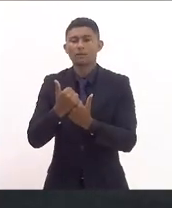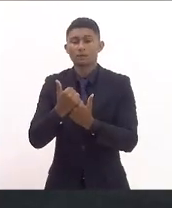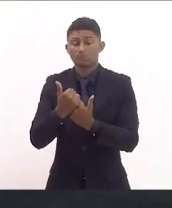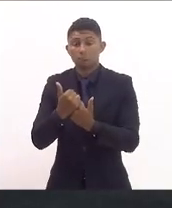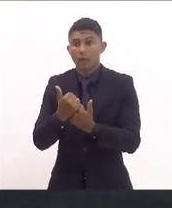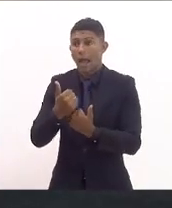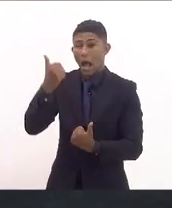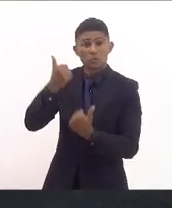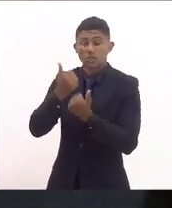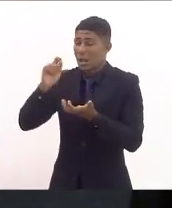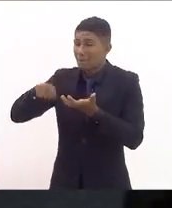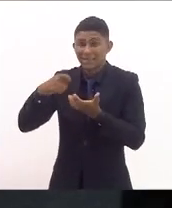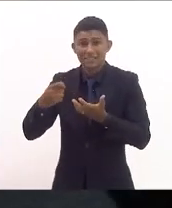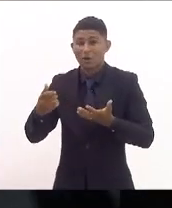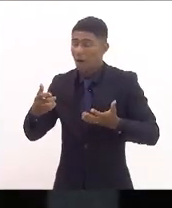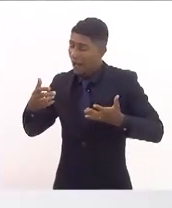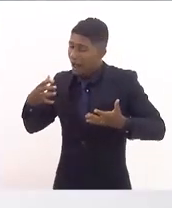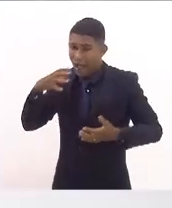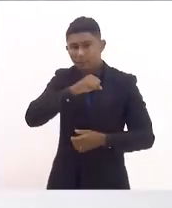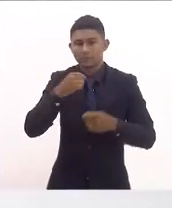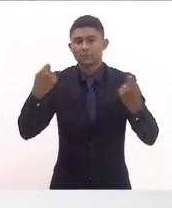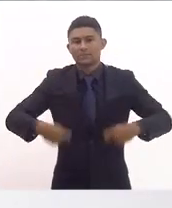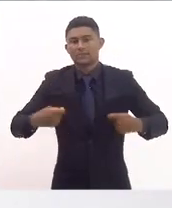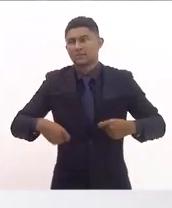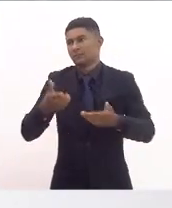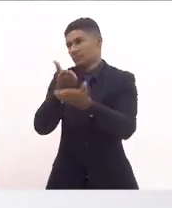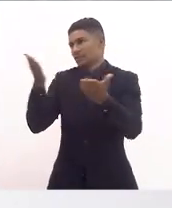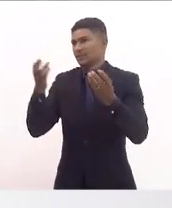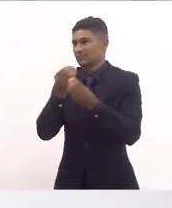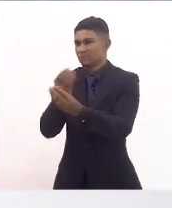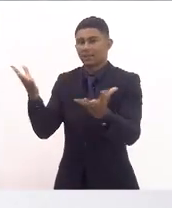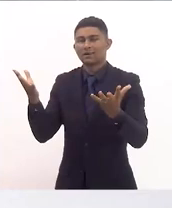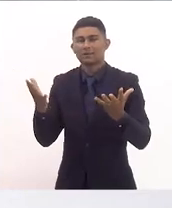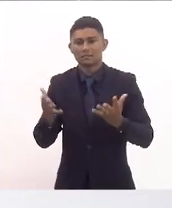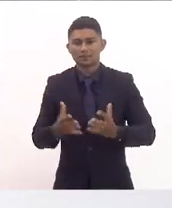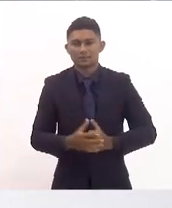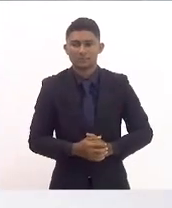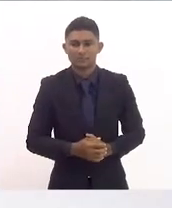já para os profissionais da educação da Faetec